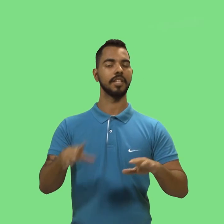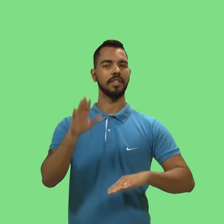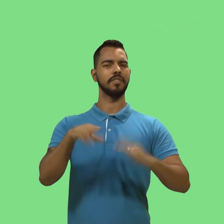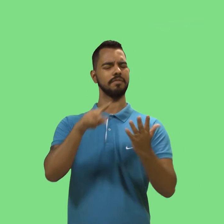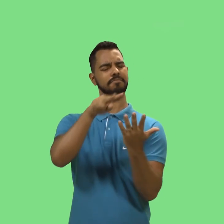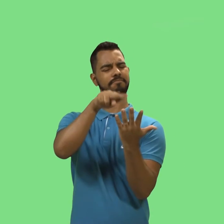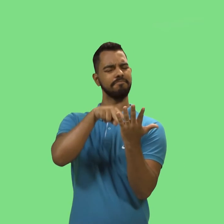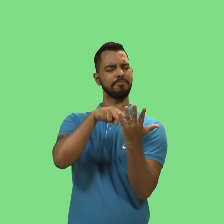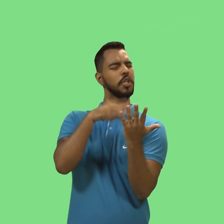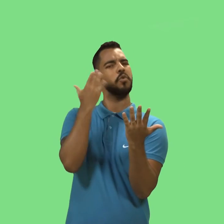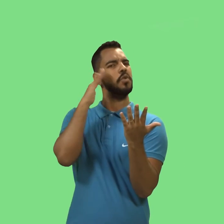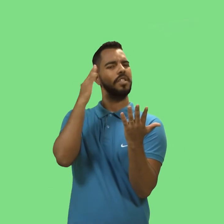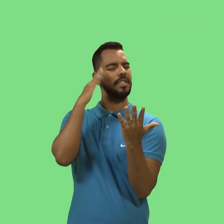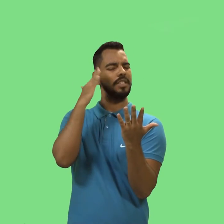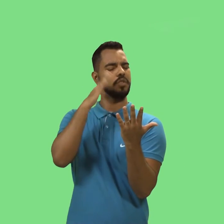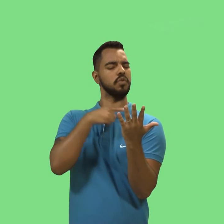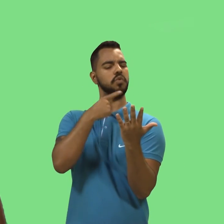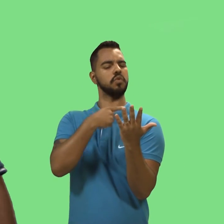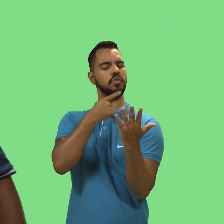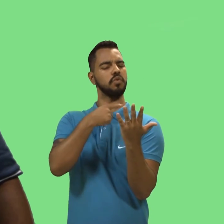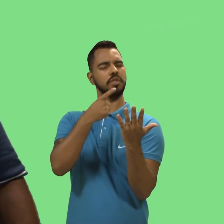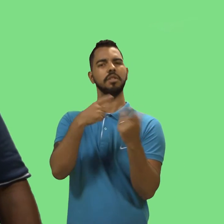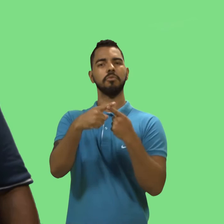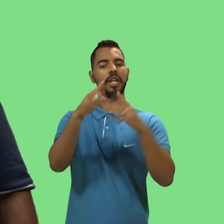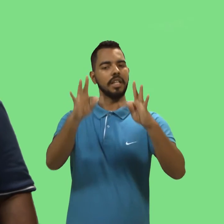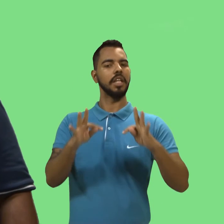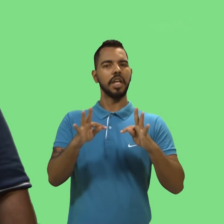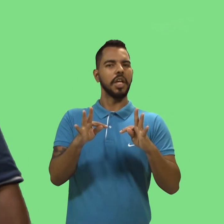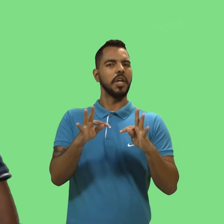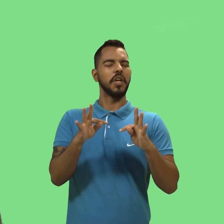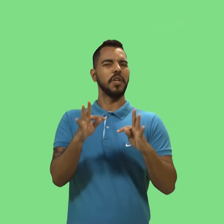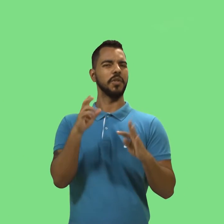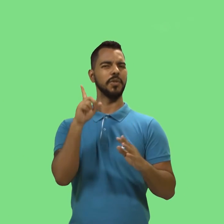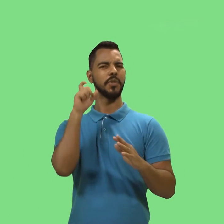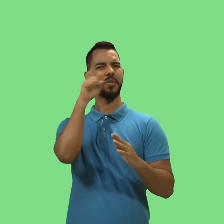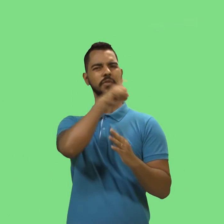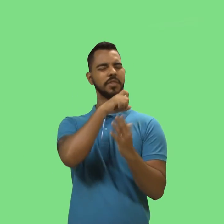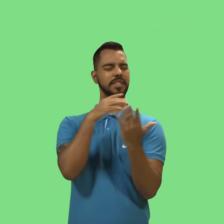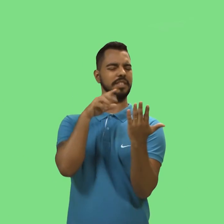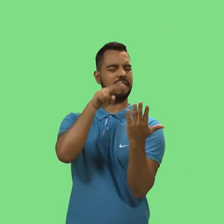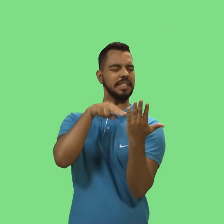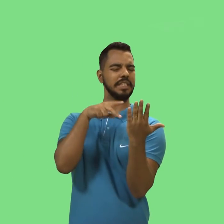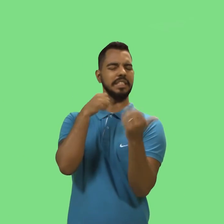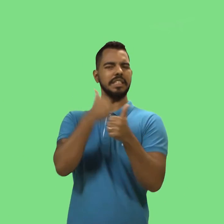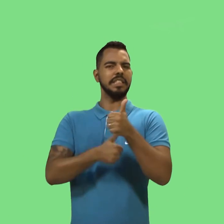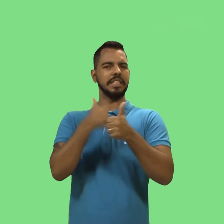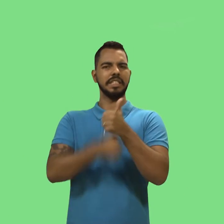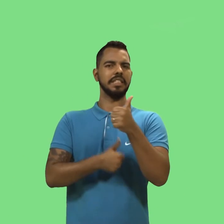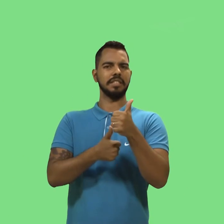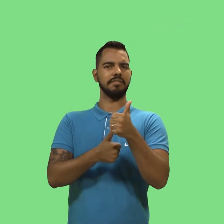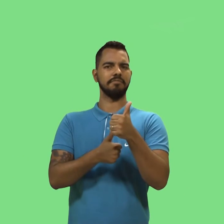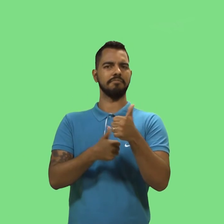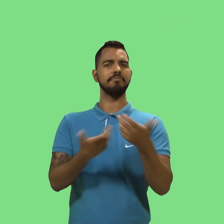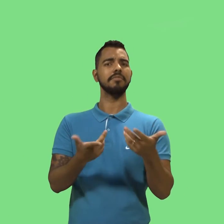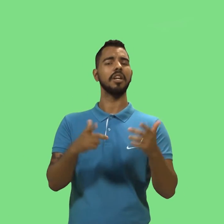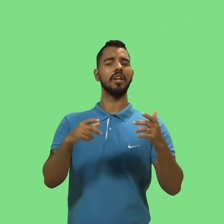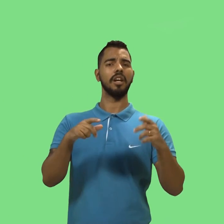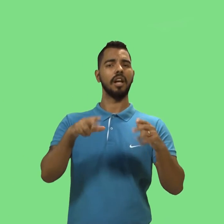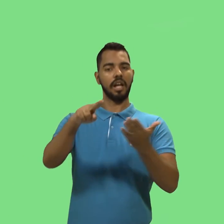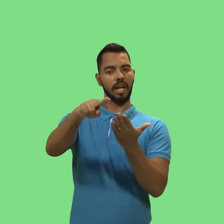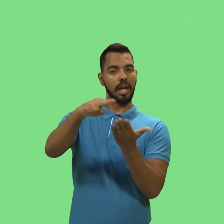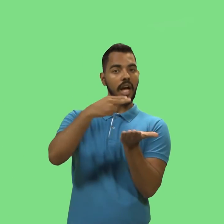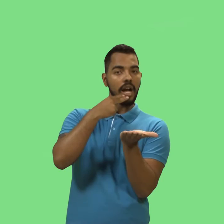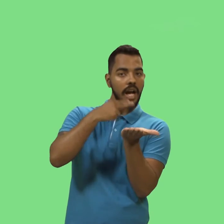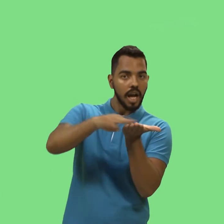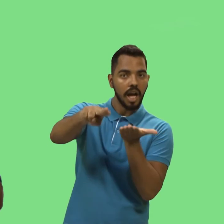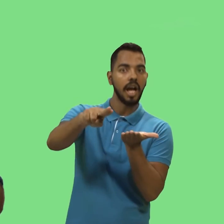obscuridade do texto. Então, o mínimo exigido de uma carta é que ela seja inteligível. Deve-se também usar um vocabulário